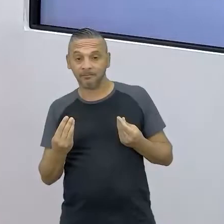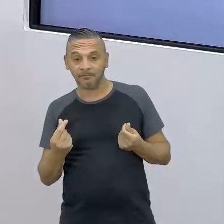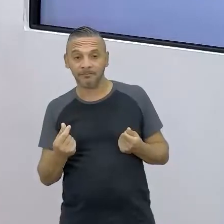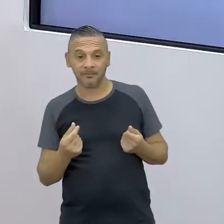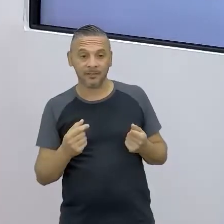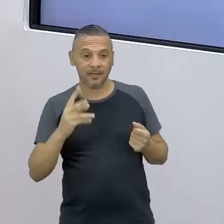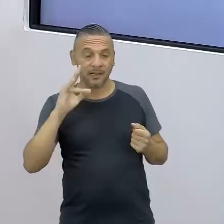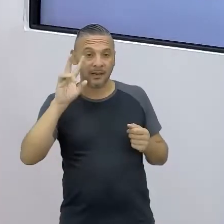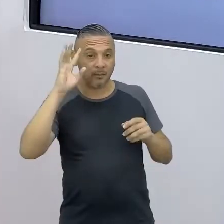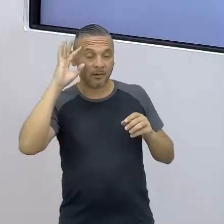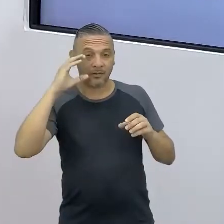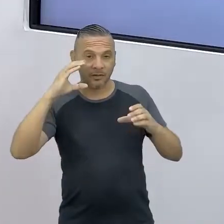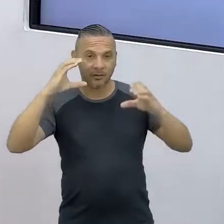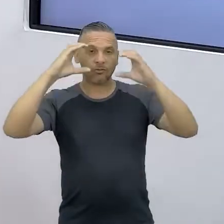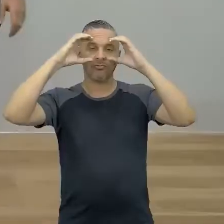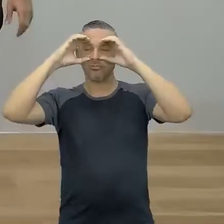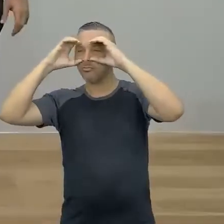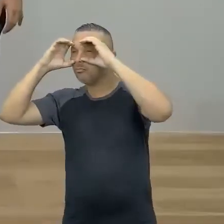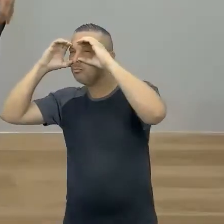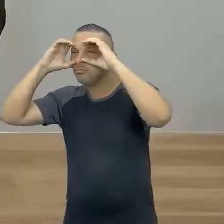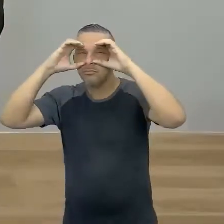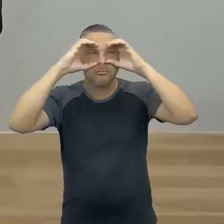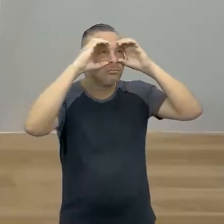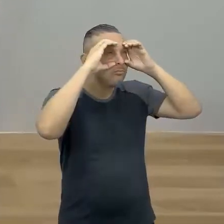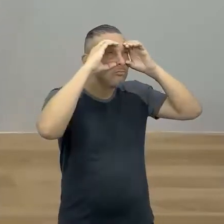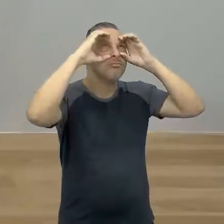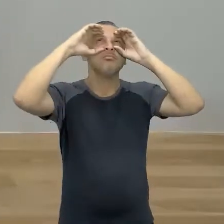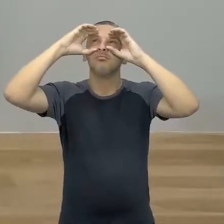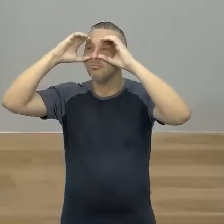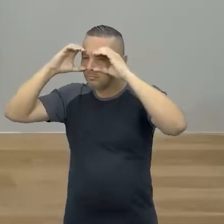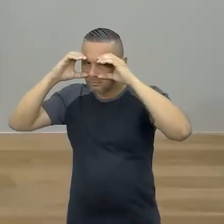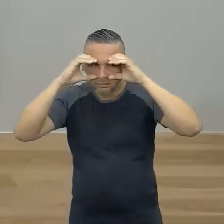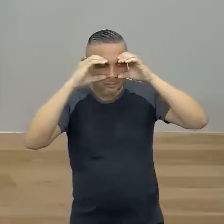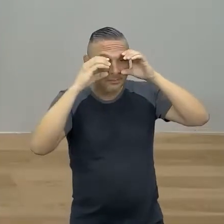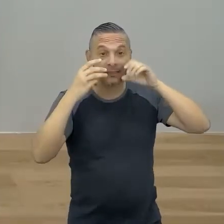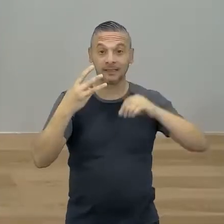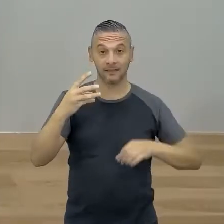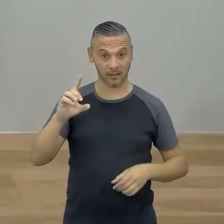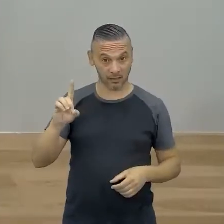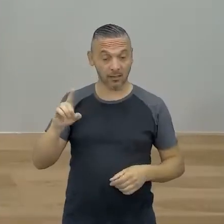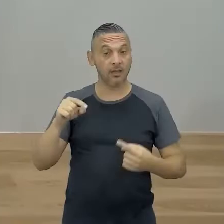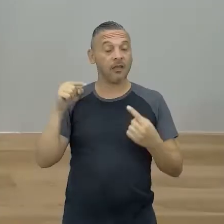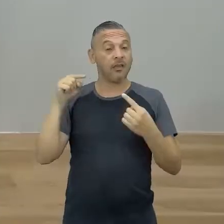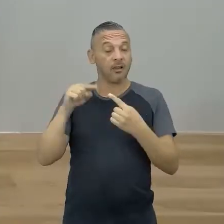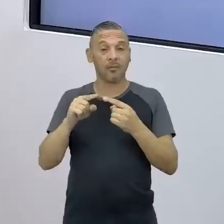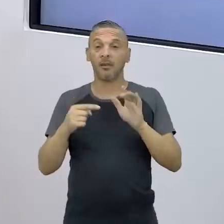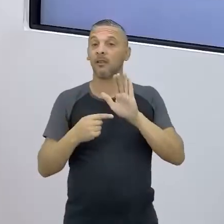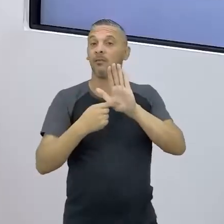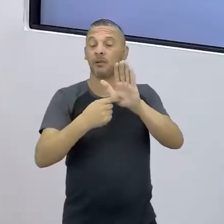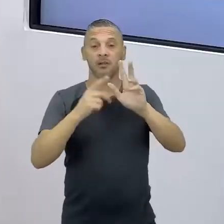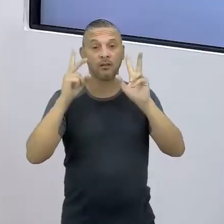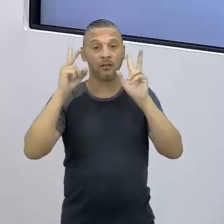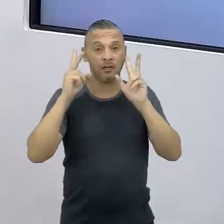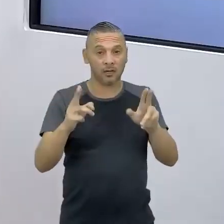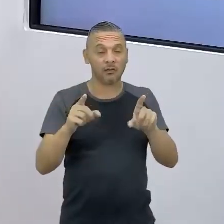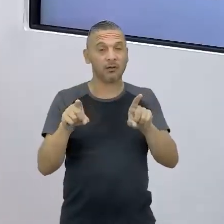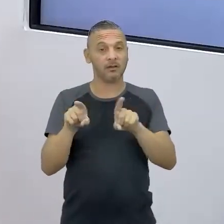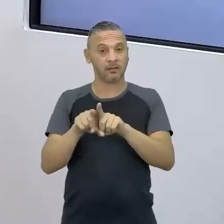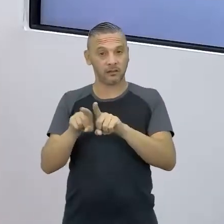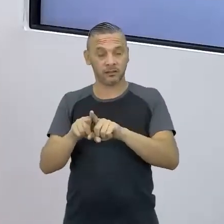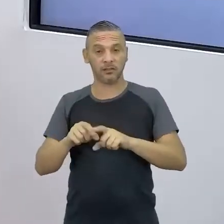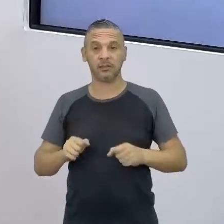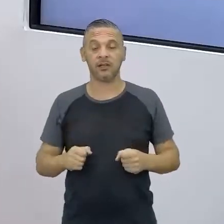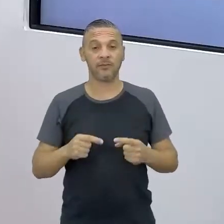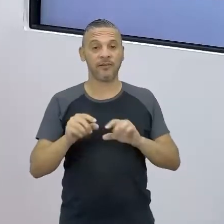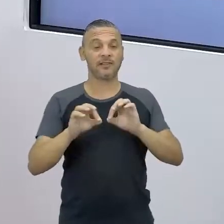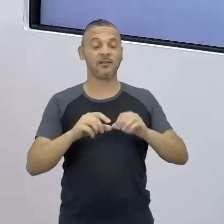aqueles óculos 3D. 3D, aí você tá mesmo na exposição, né? Sim. Dentro da exposição. Turma, é só ideias que a gente vai jogando aqui. Claro